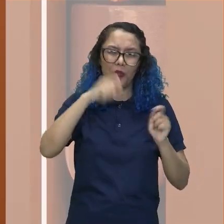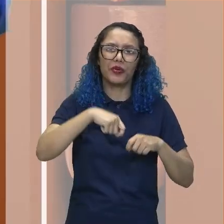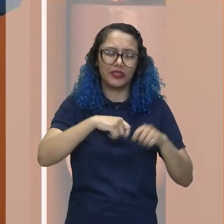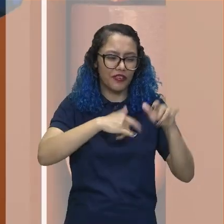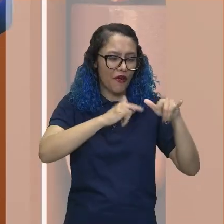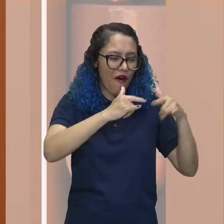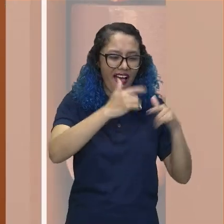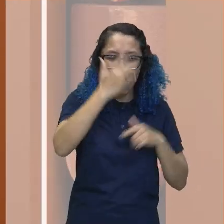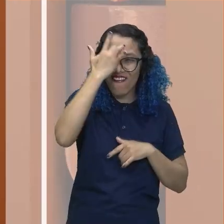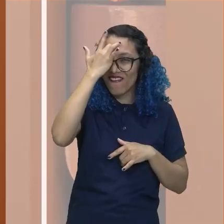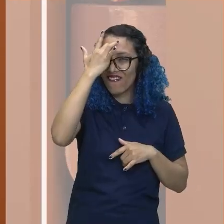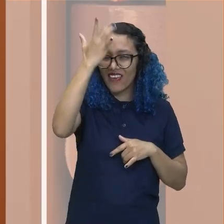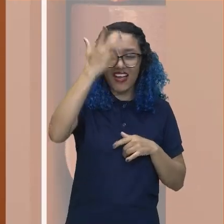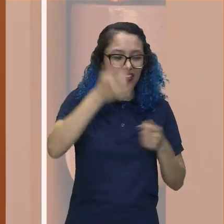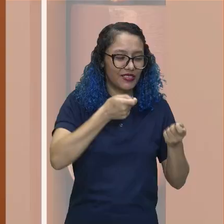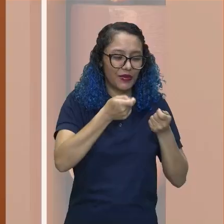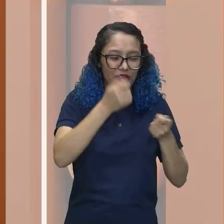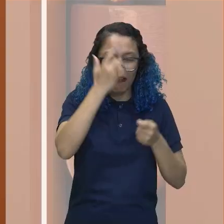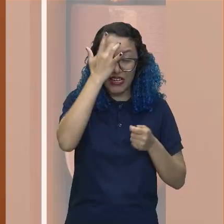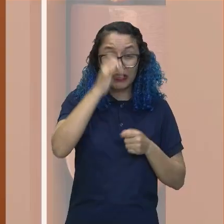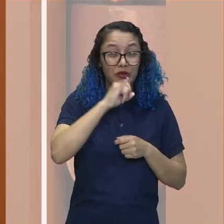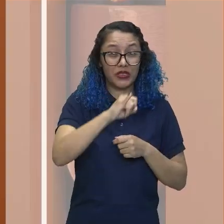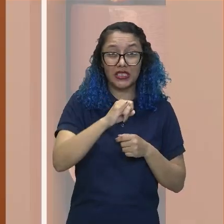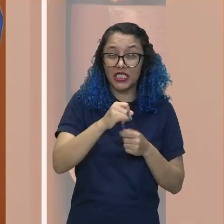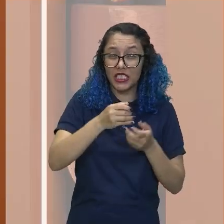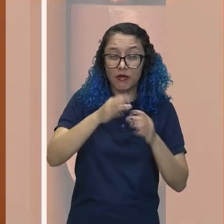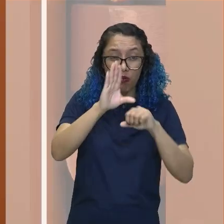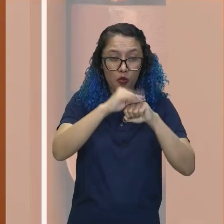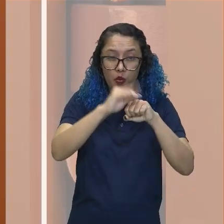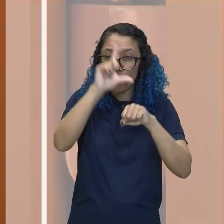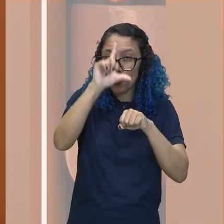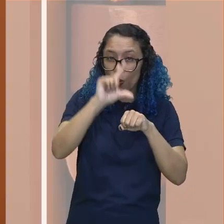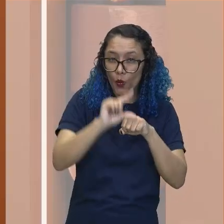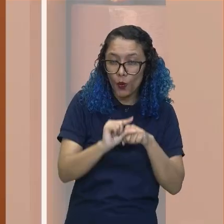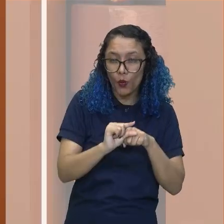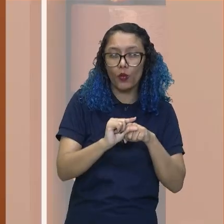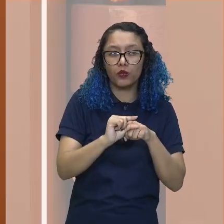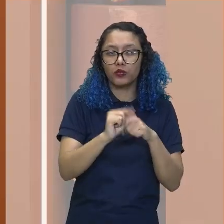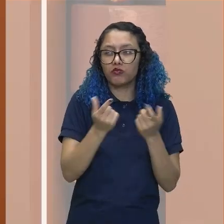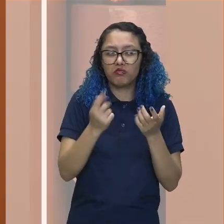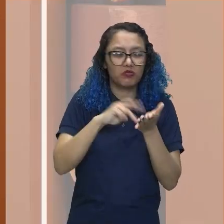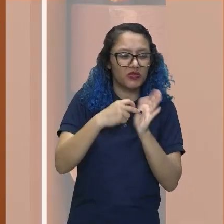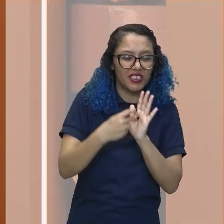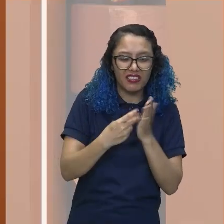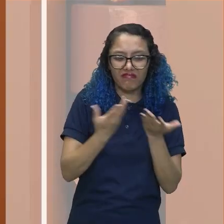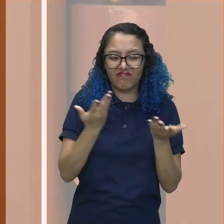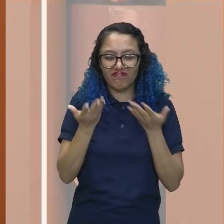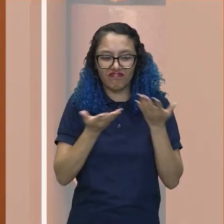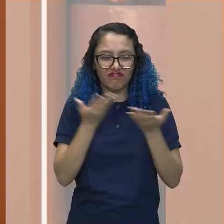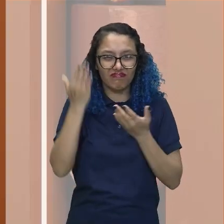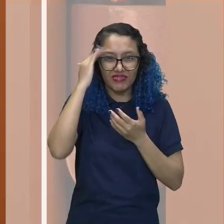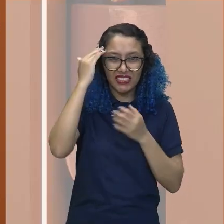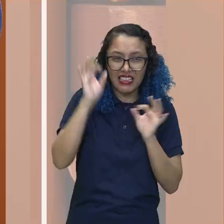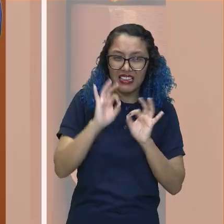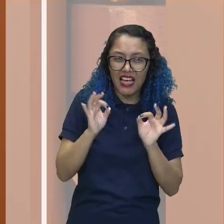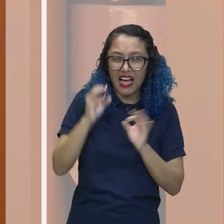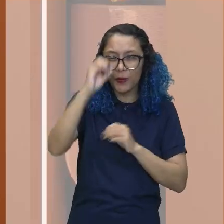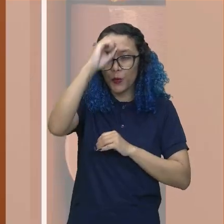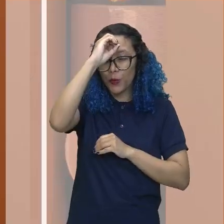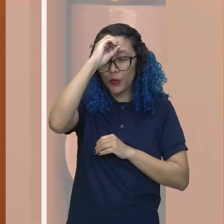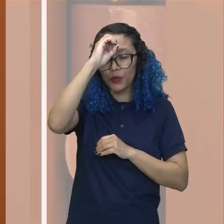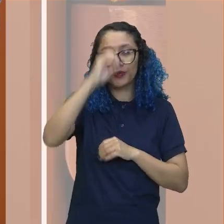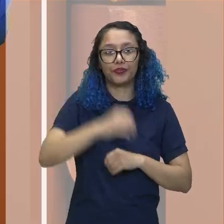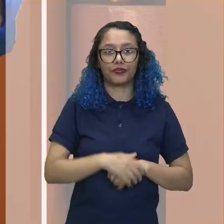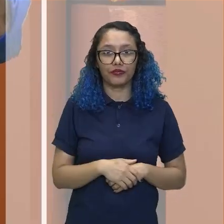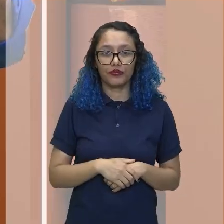manipulado. Quanto menos conhecimento eu tenho do conceito da coisa, e eu brigo muito por isso, né? E